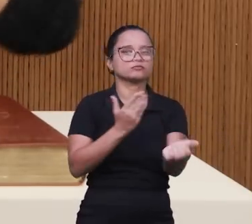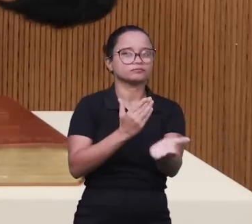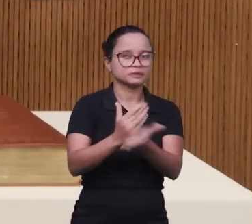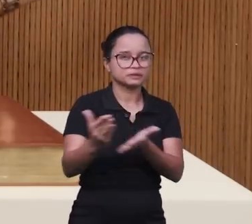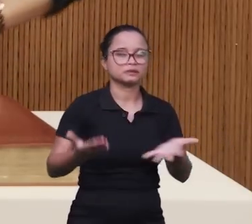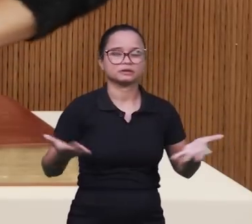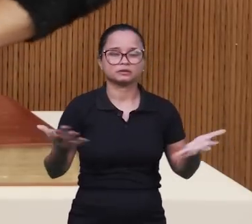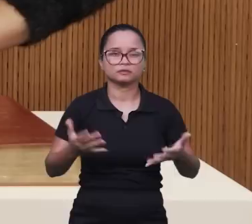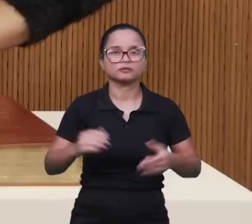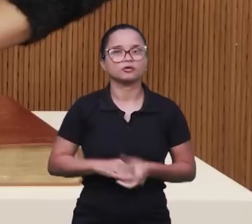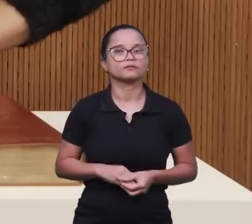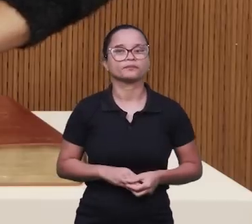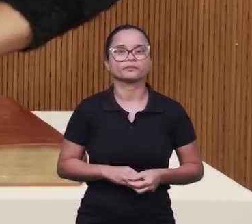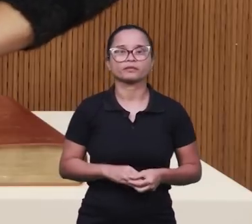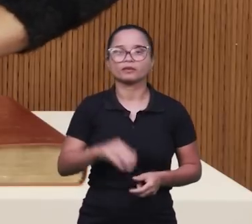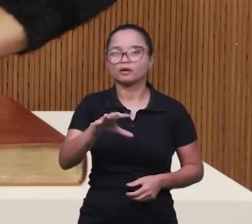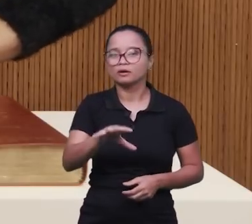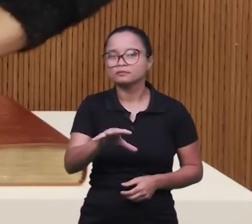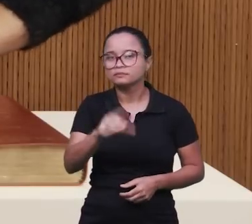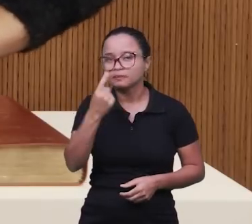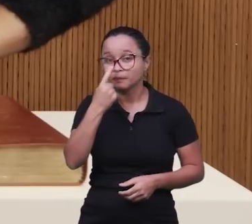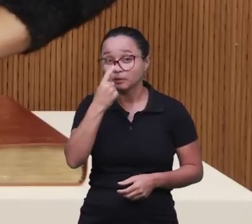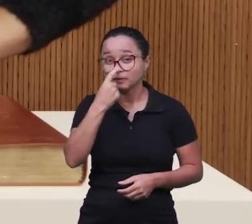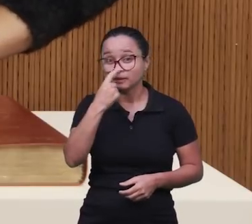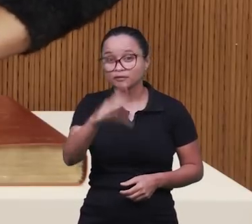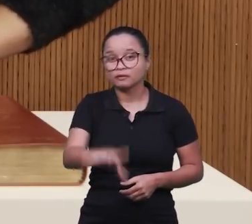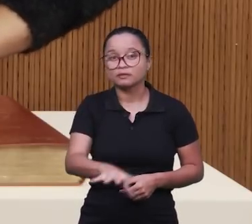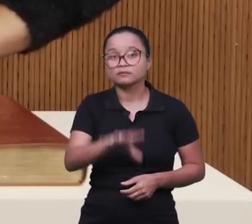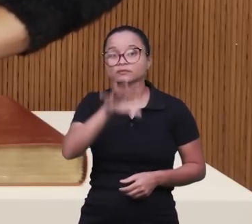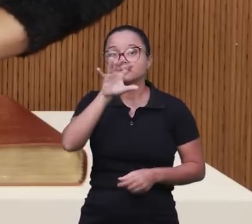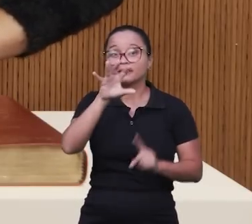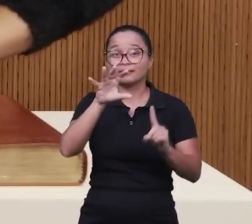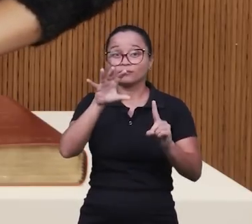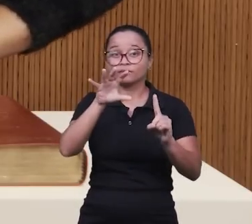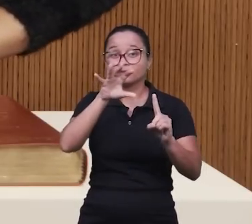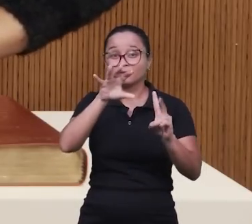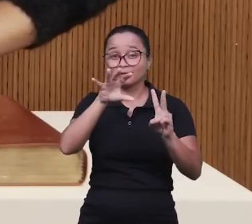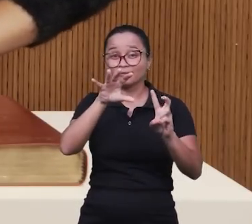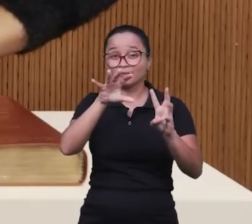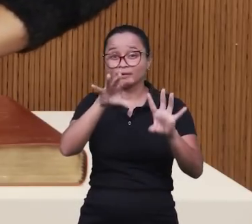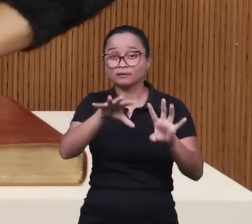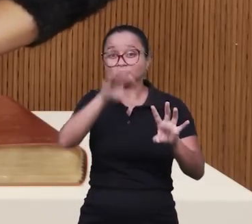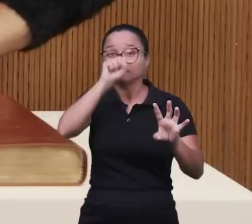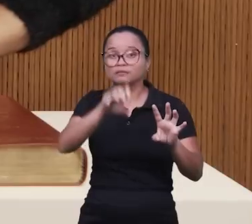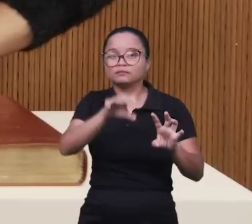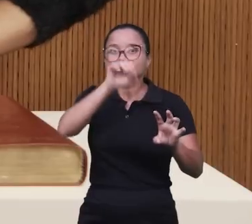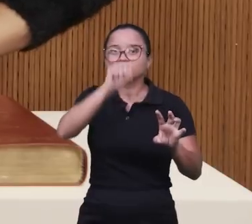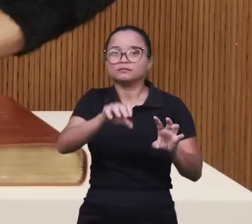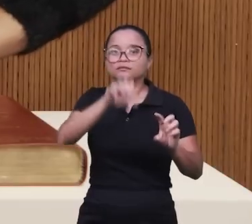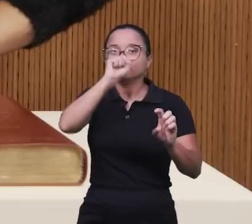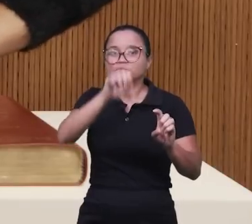essa musculatura. Puxando o ar pelo nariz, a gente vai puxar 5 vezes.